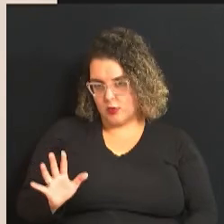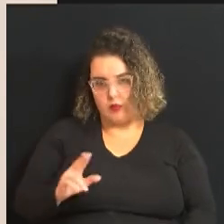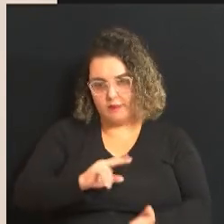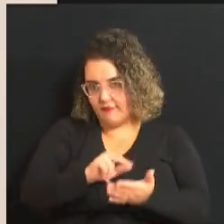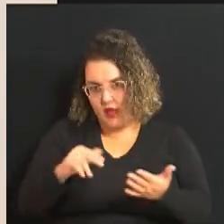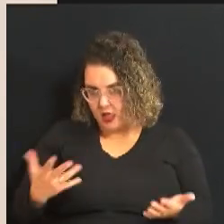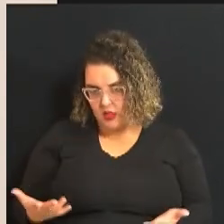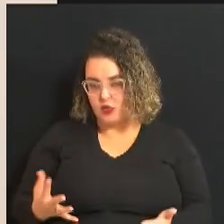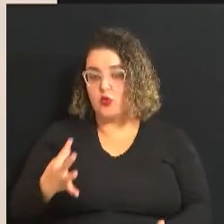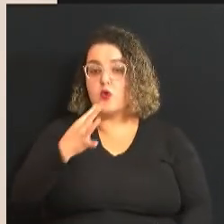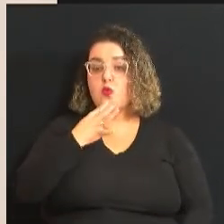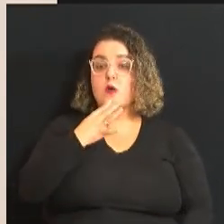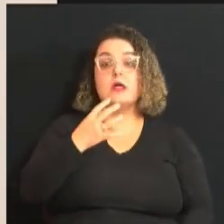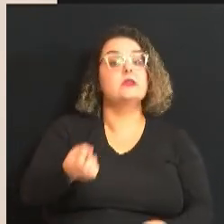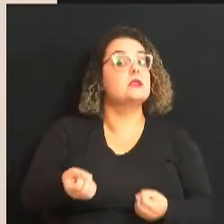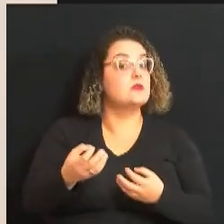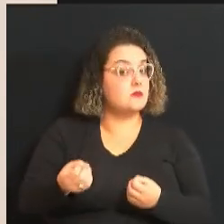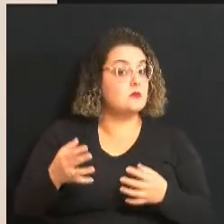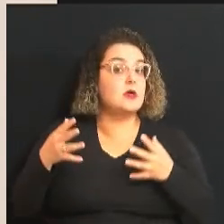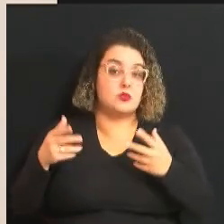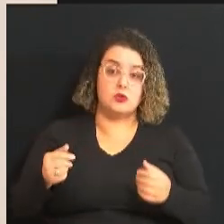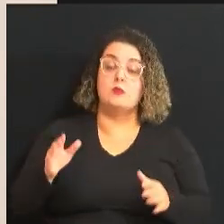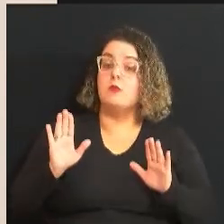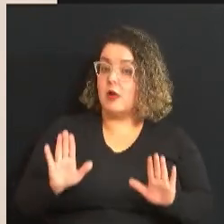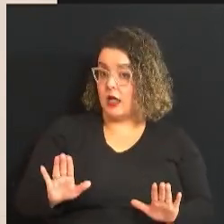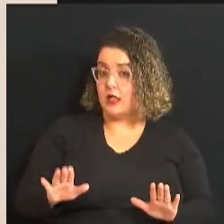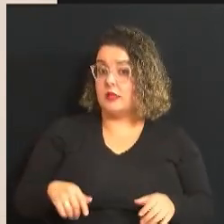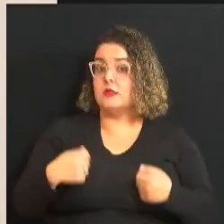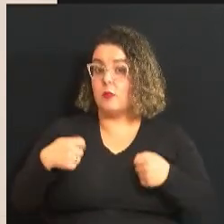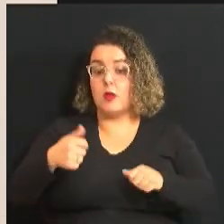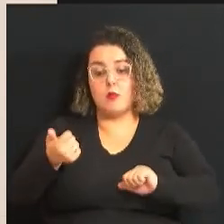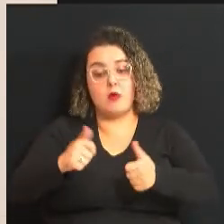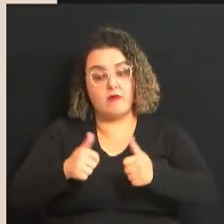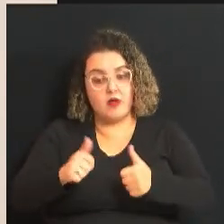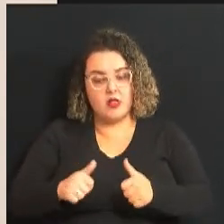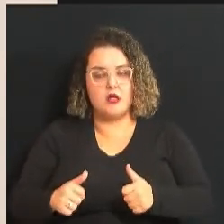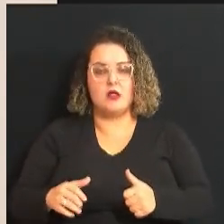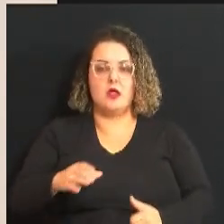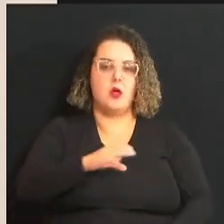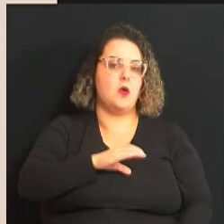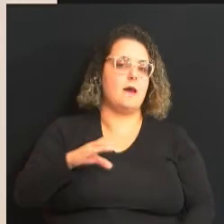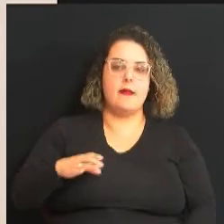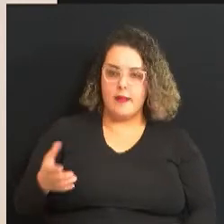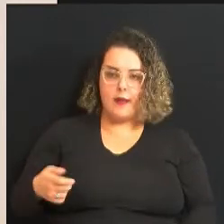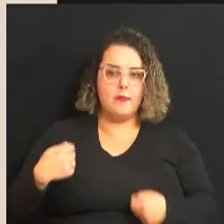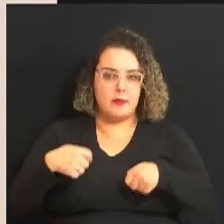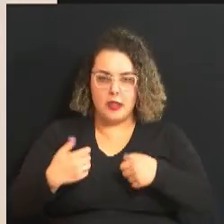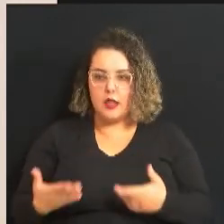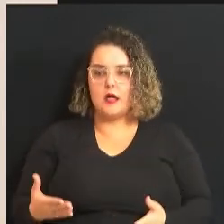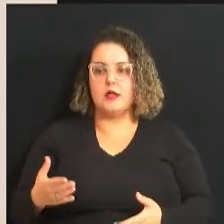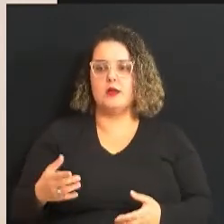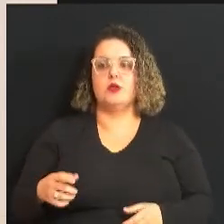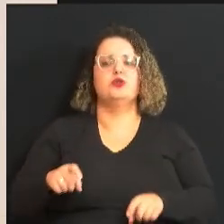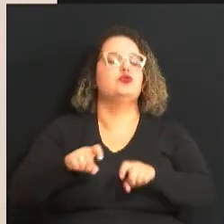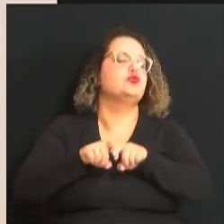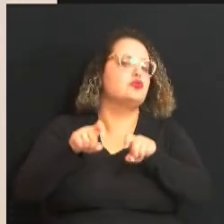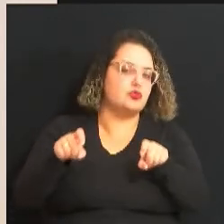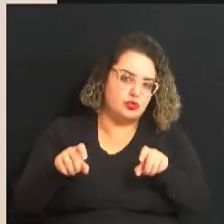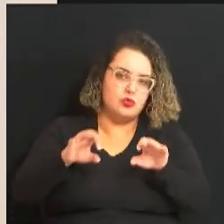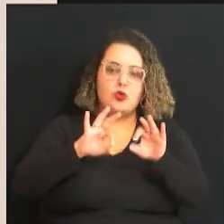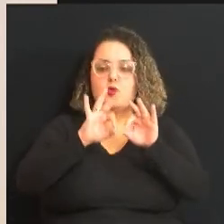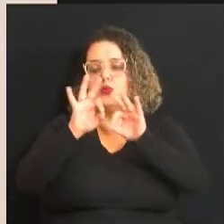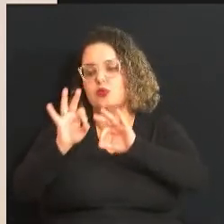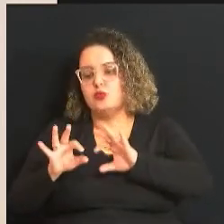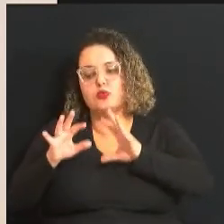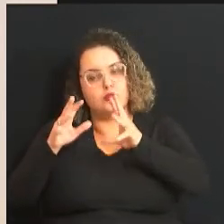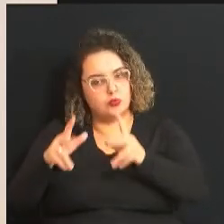se informar deles, mas precisa de uma avaliação clínica. Precisa uma avaliação clínica ginecológica completa, uma avaliação